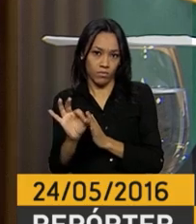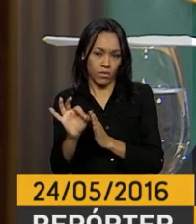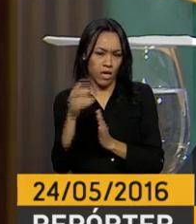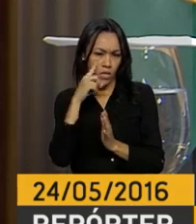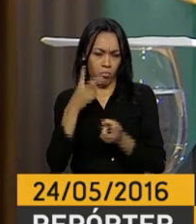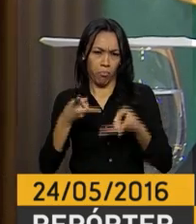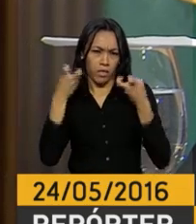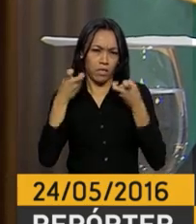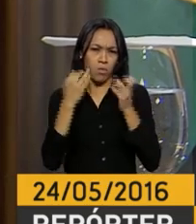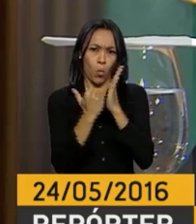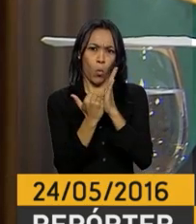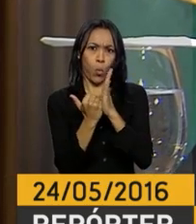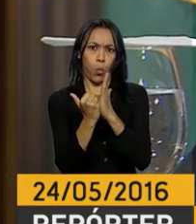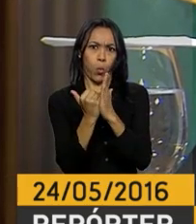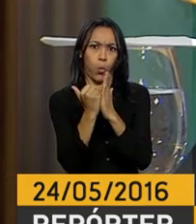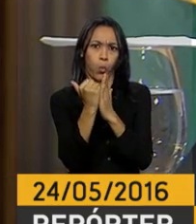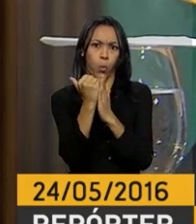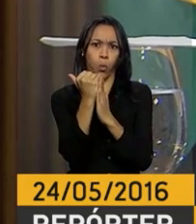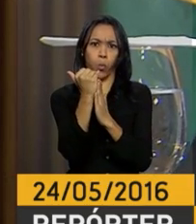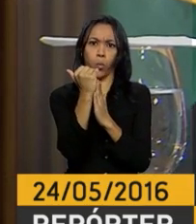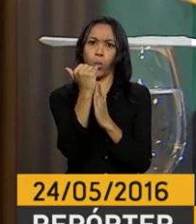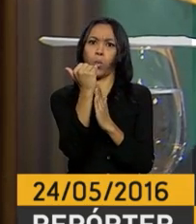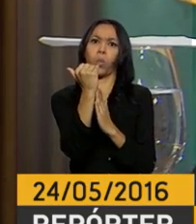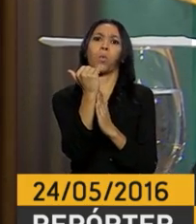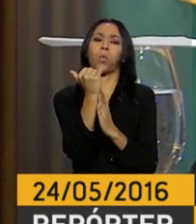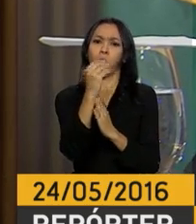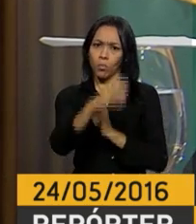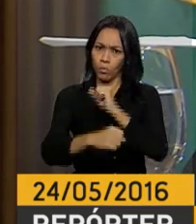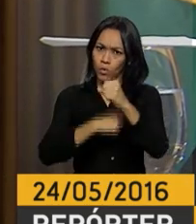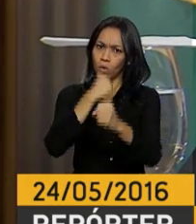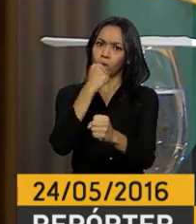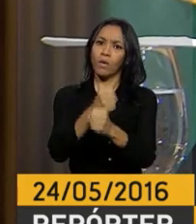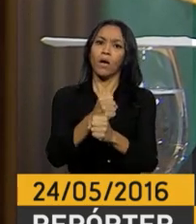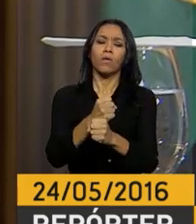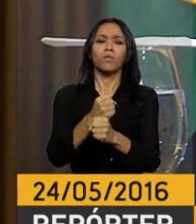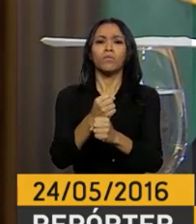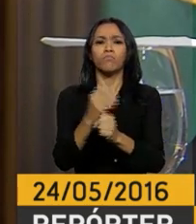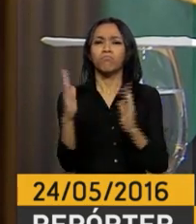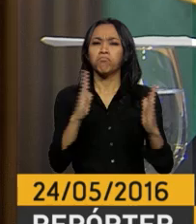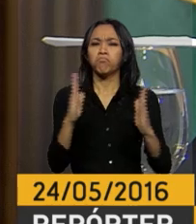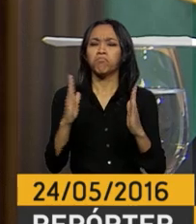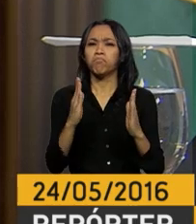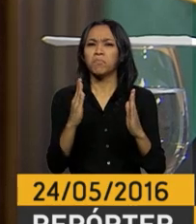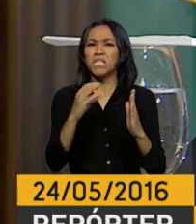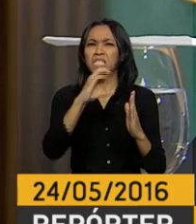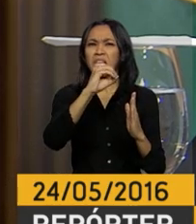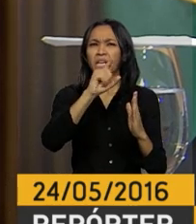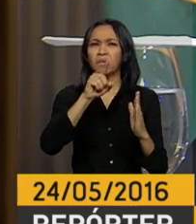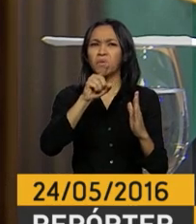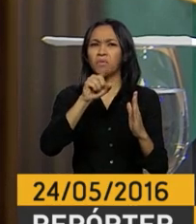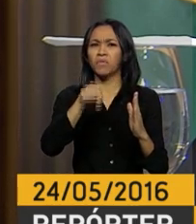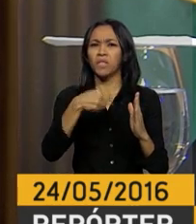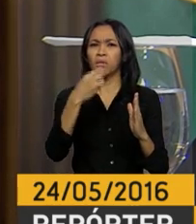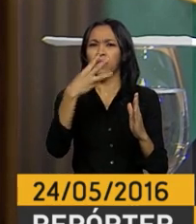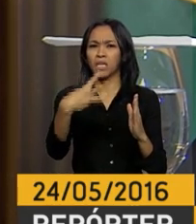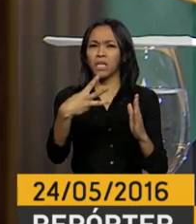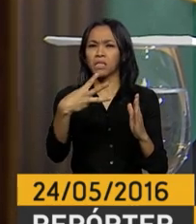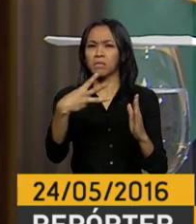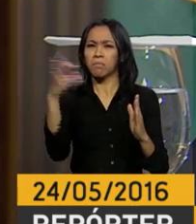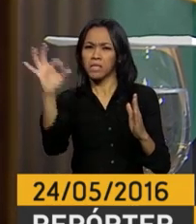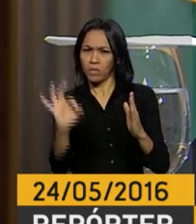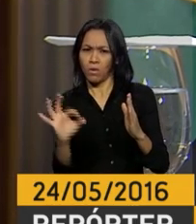observou-se um crescimento anual médio da ordem de 0,3 pontos